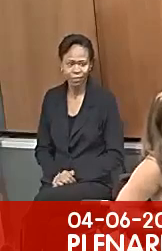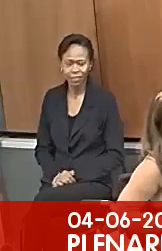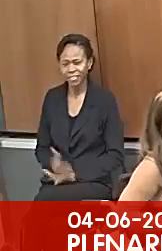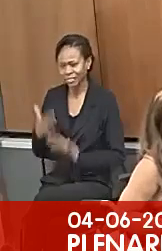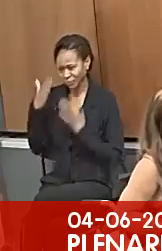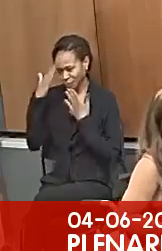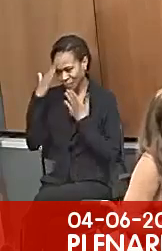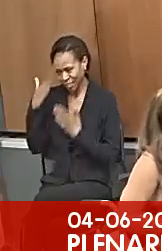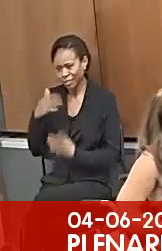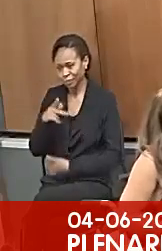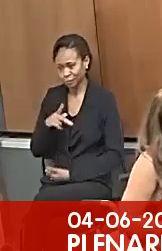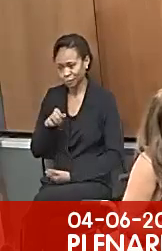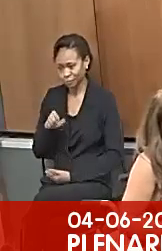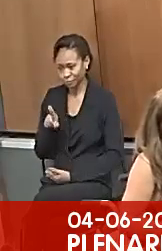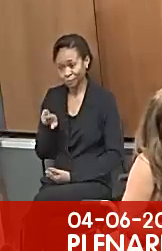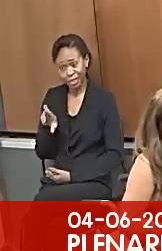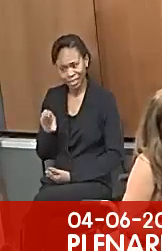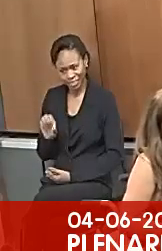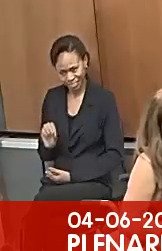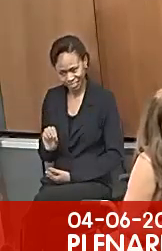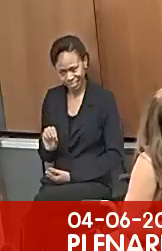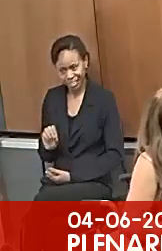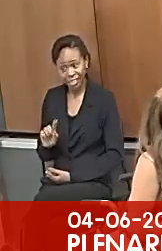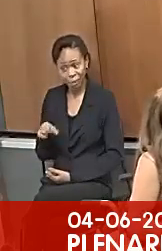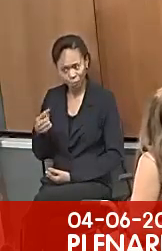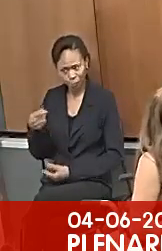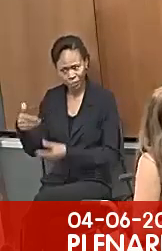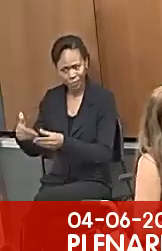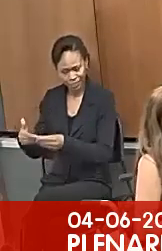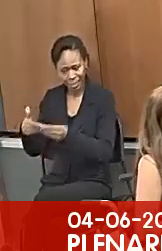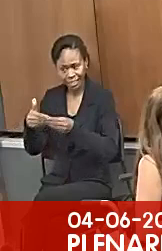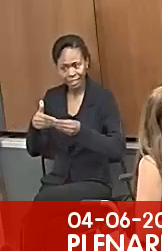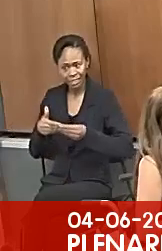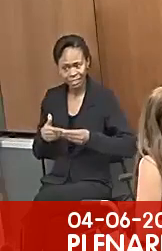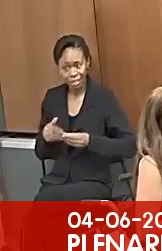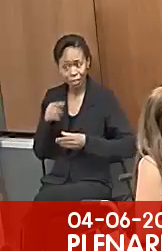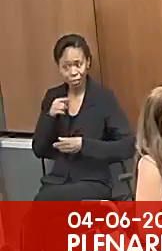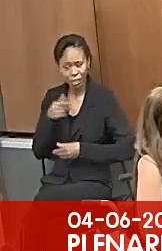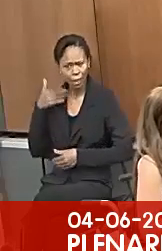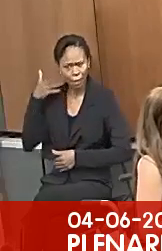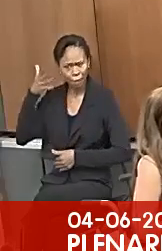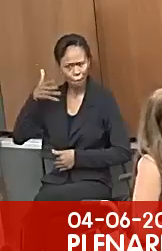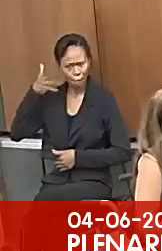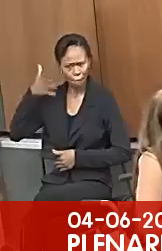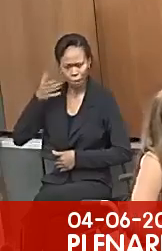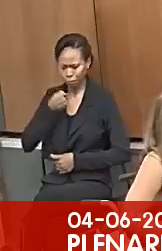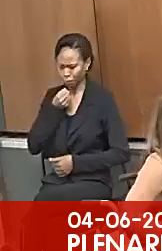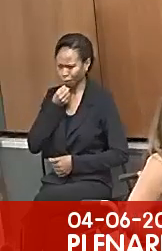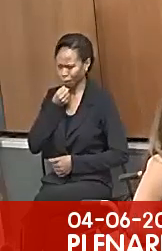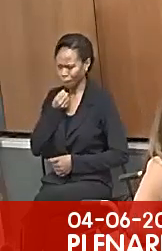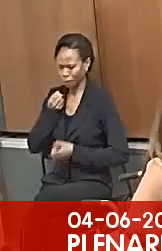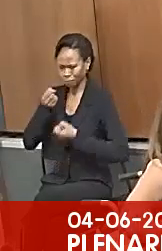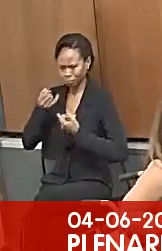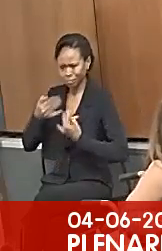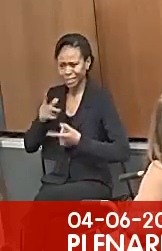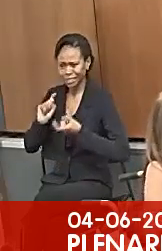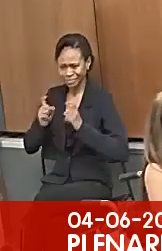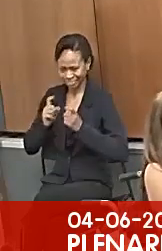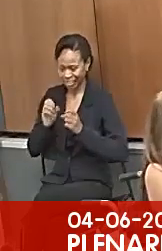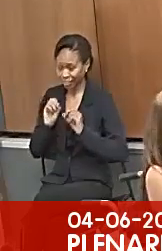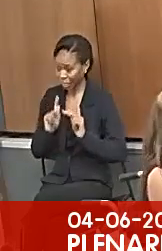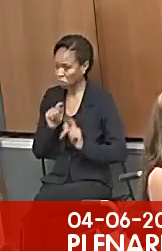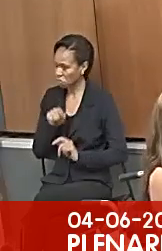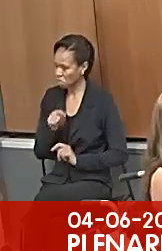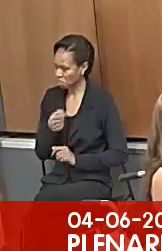Muito obrigado, Pedro. Nós vamos te trazer aqui como mestre de cerimônia nas nossas reuniões, viu?